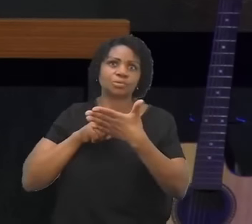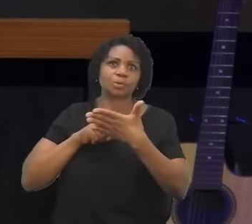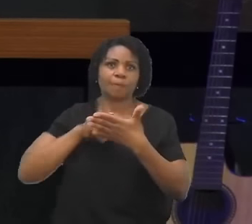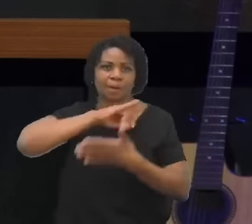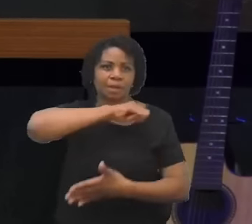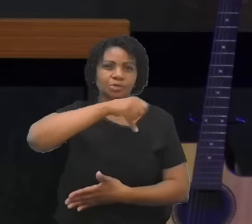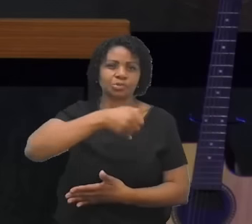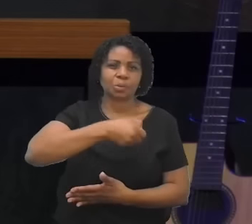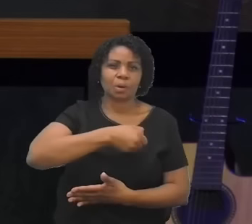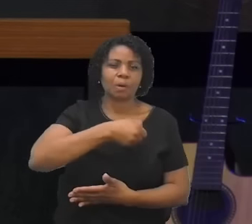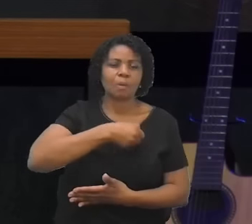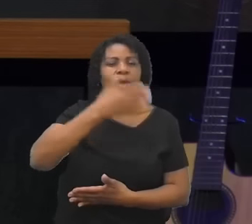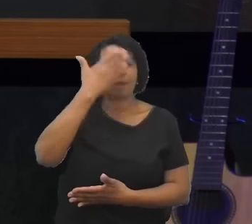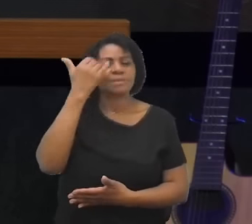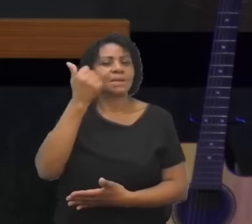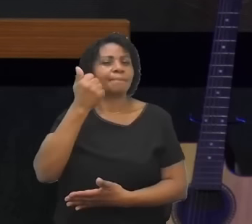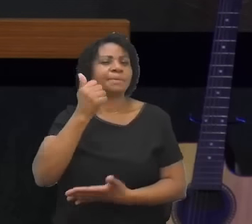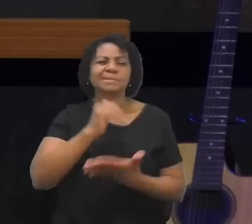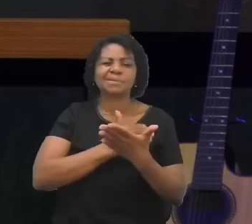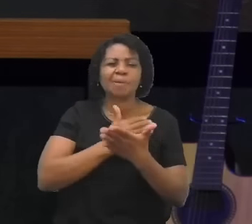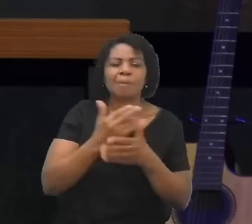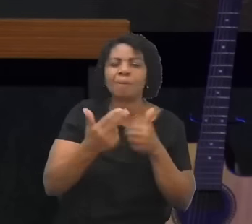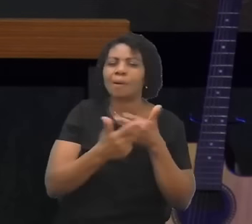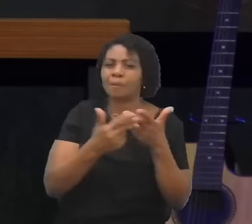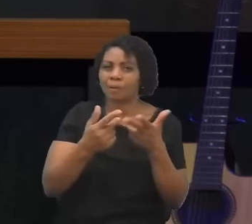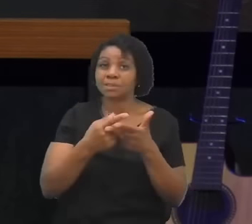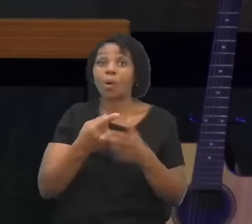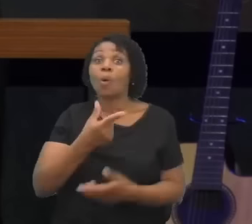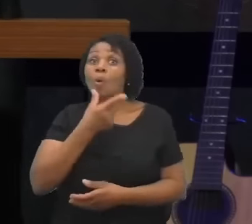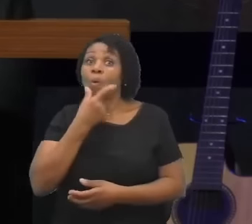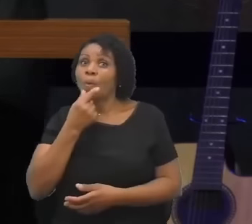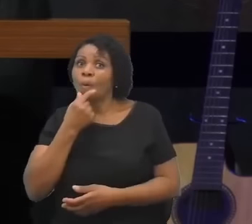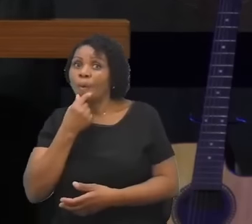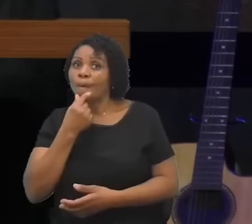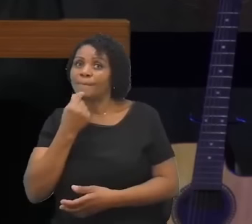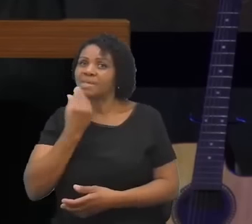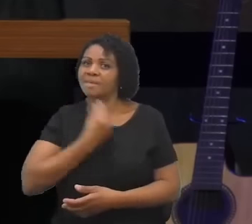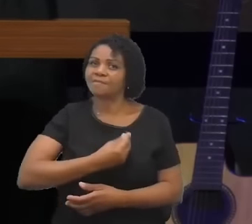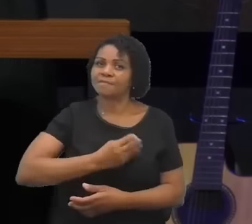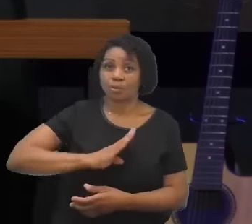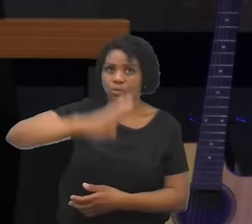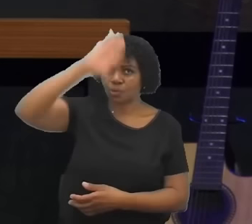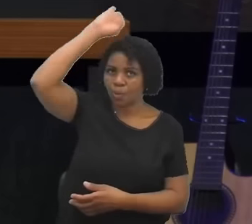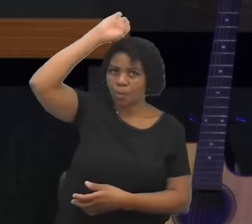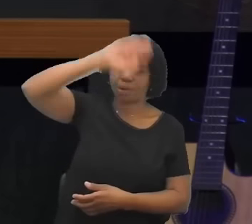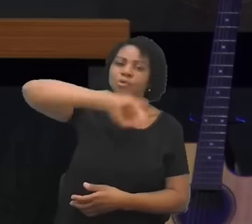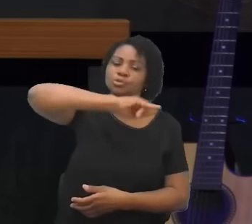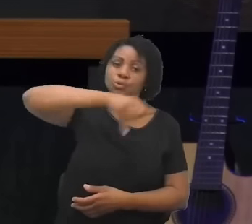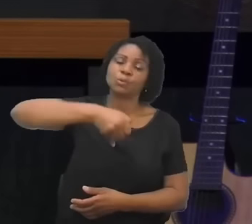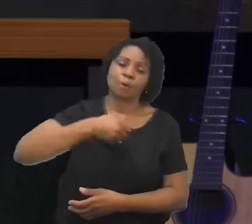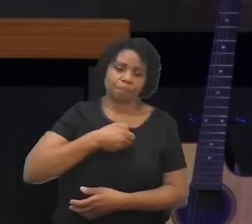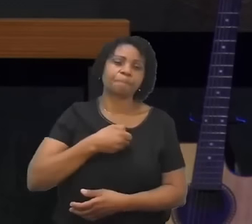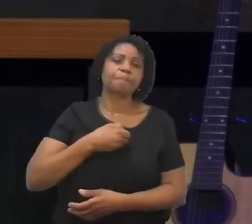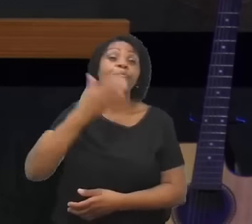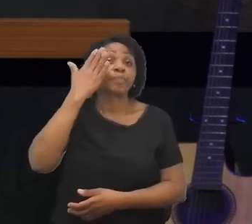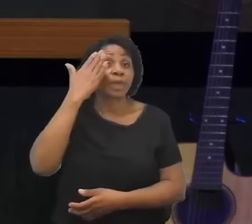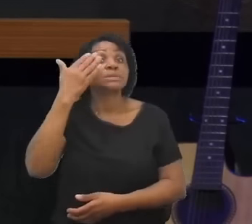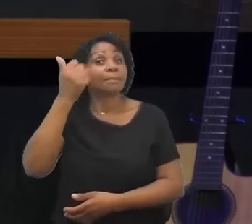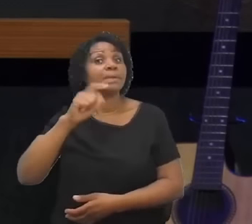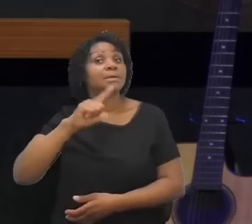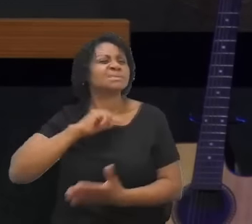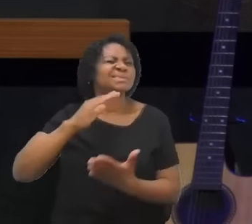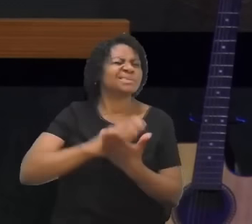João, eu sabia que tinha alguma coisa. Deus mostrou para um homem que viveu debaixo do Império Romano, João. Eu sabia que tinha